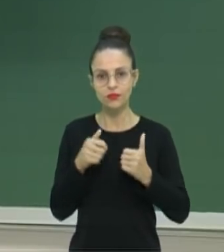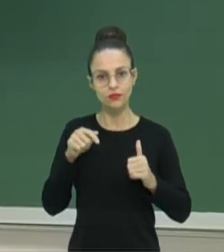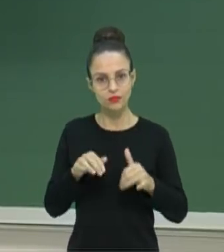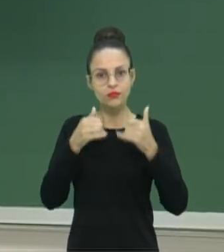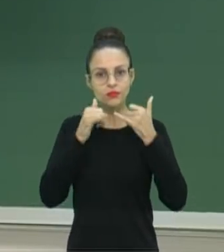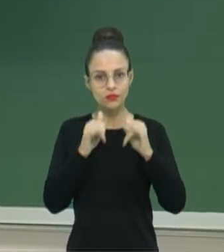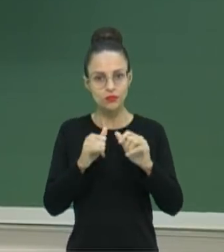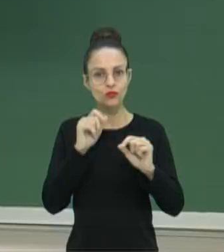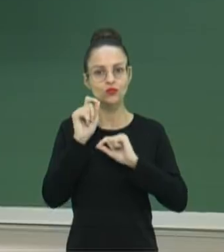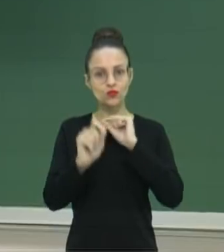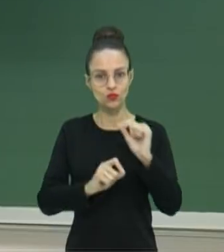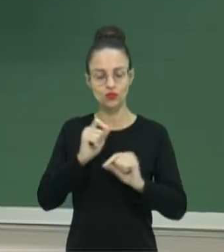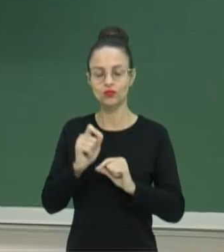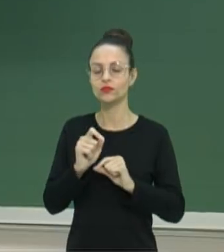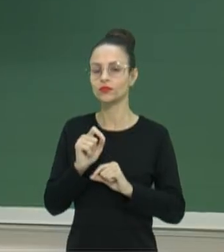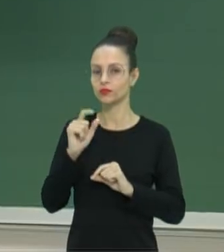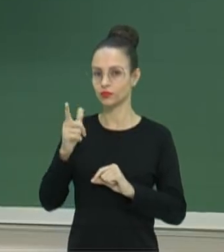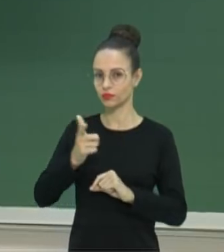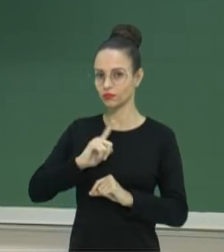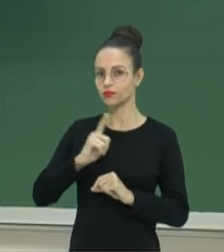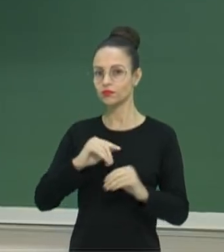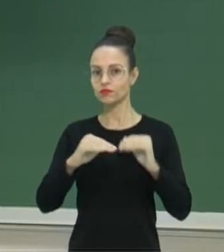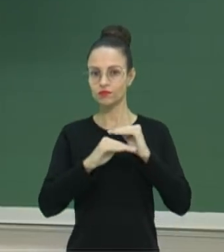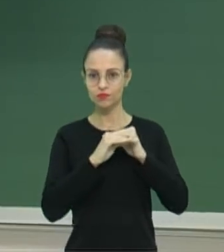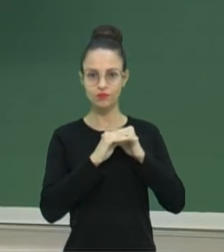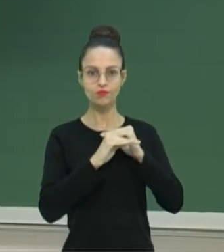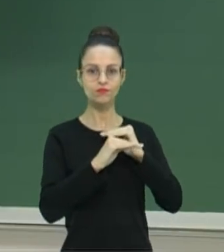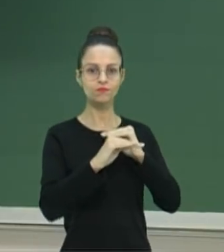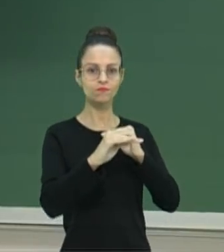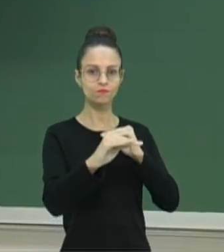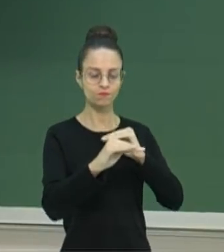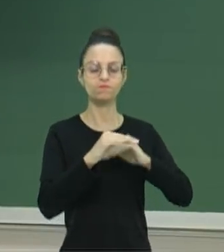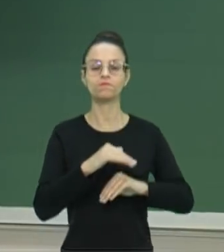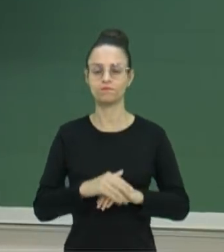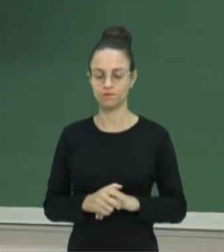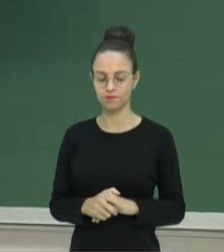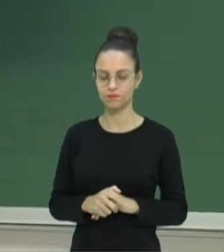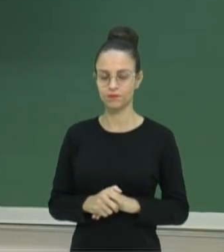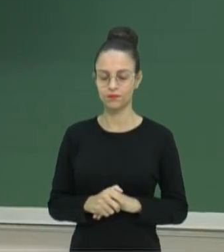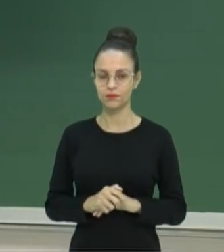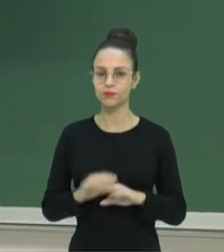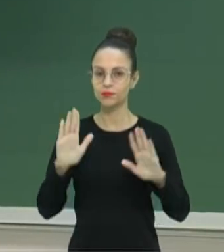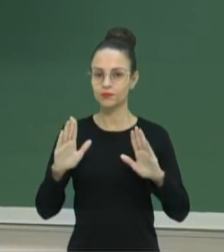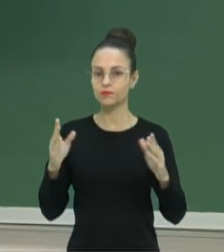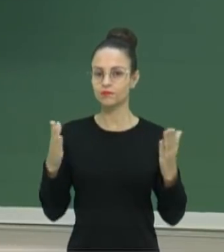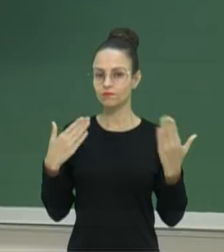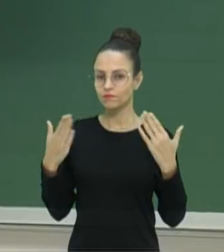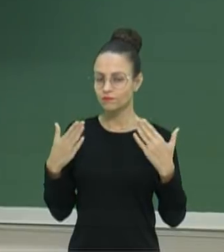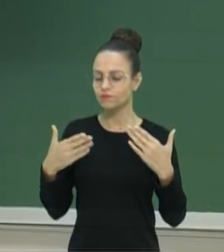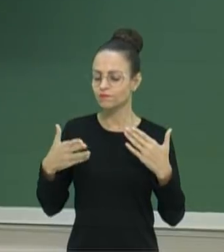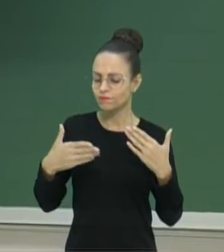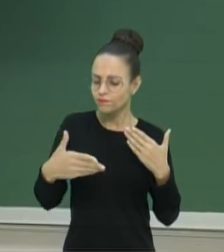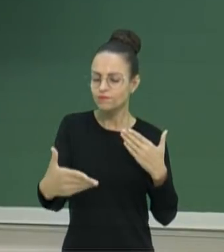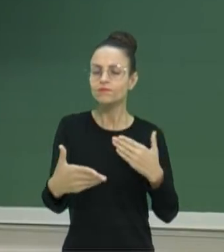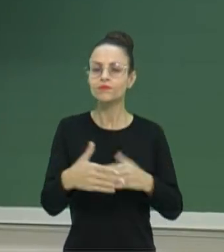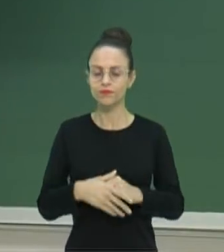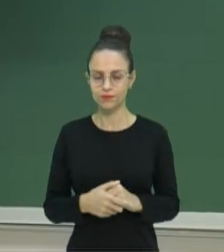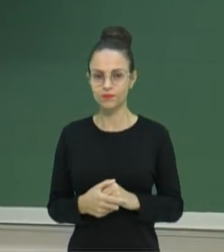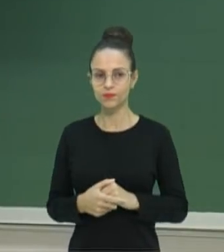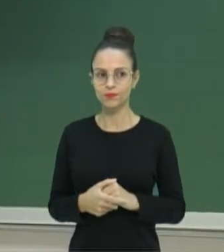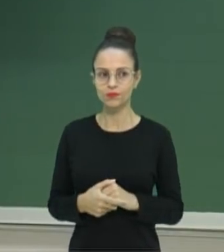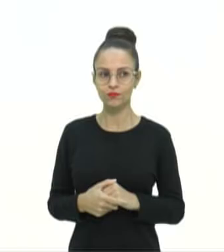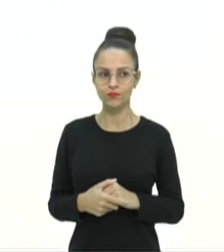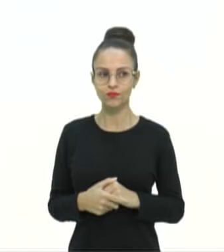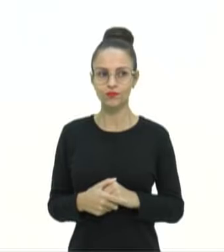é uma daquelas que ela acaba se conservando, ok? Bem, mas vamos discutir isso ao longo do tempo aí, ao longo da nossa